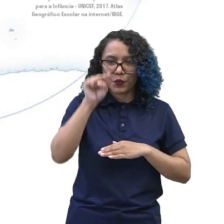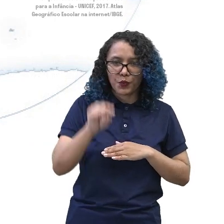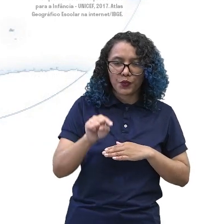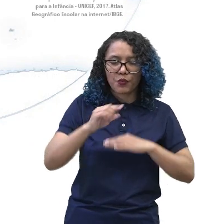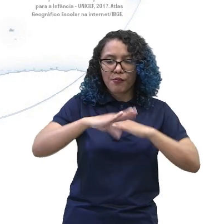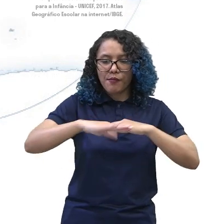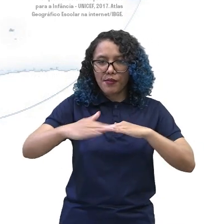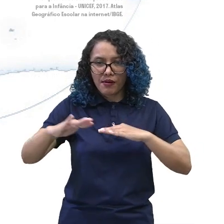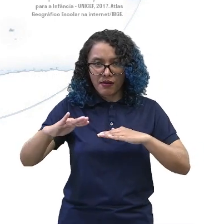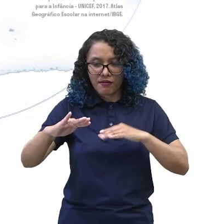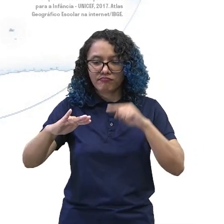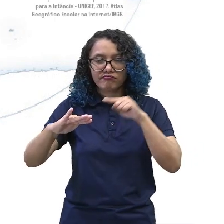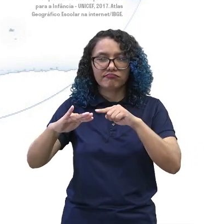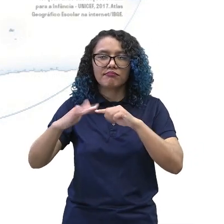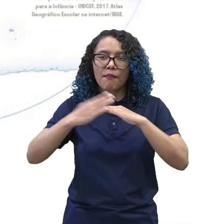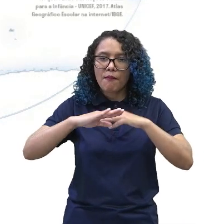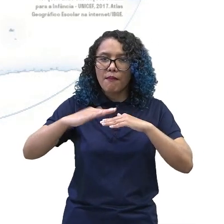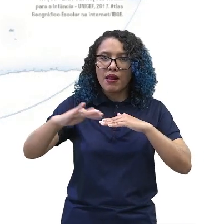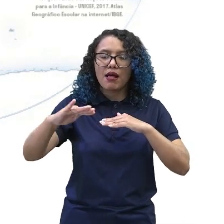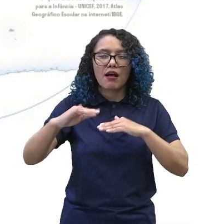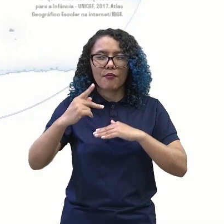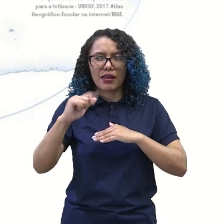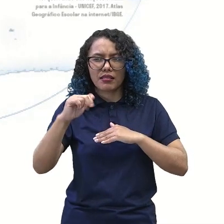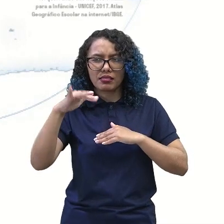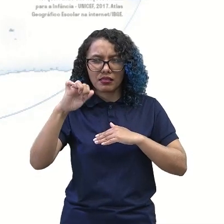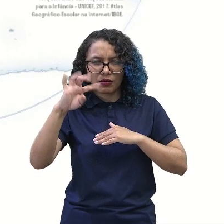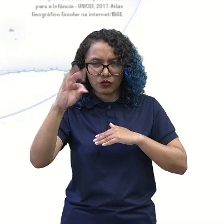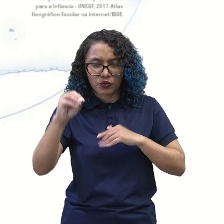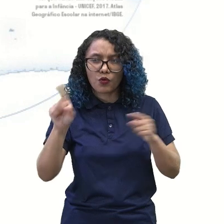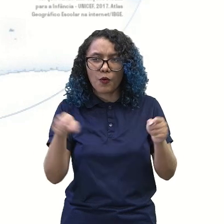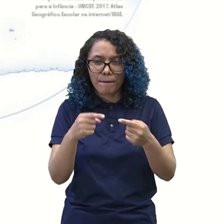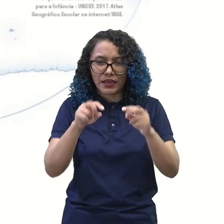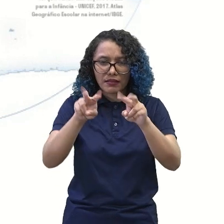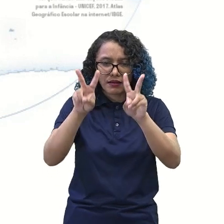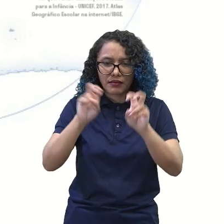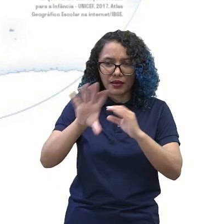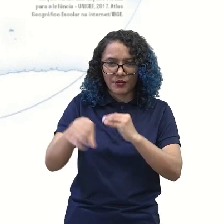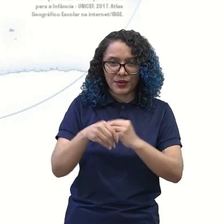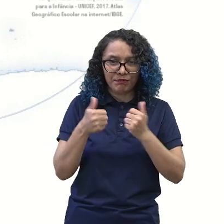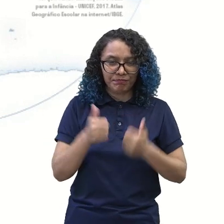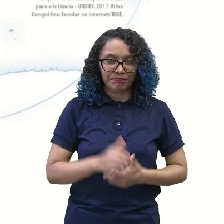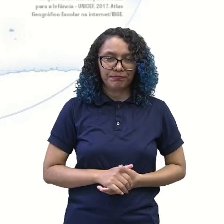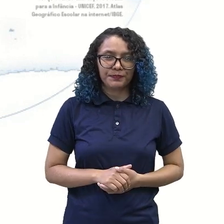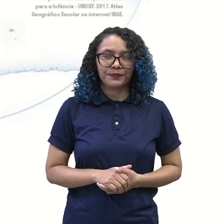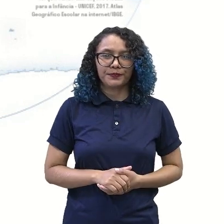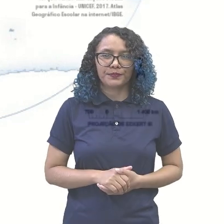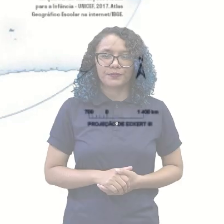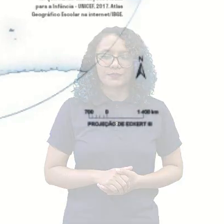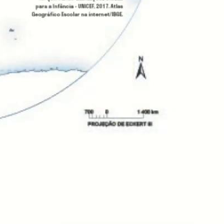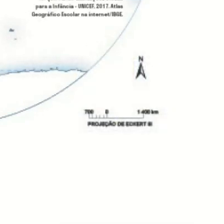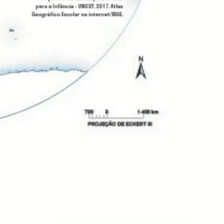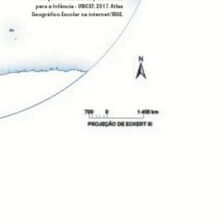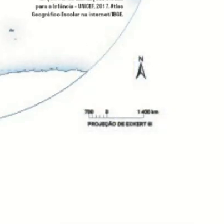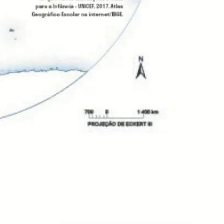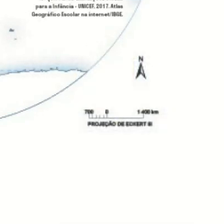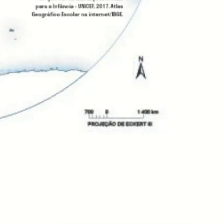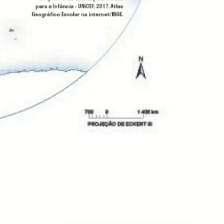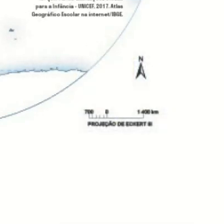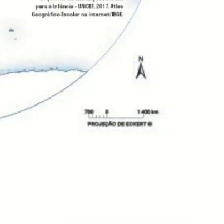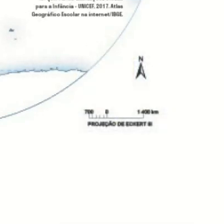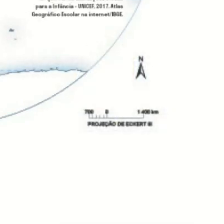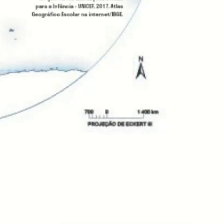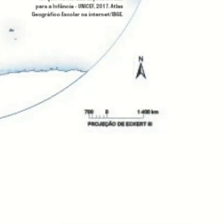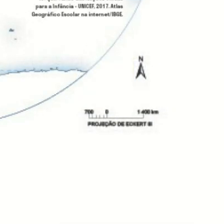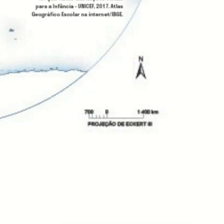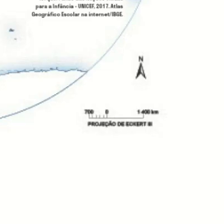Planaltos. Planaltos seria ali um subtítulo do nosso mapa, né? Professor, aonde a gente pode